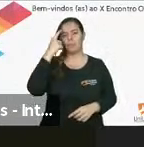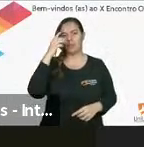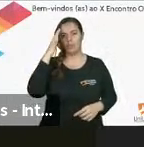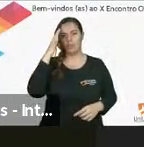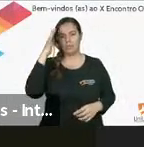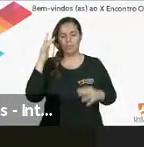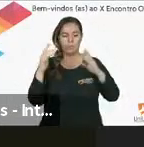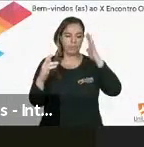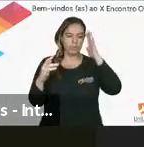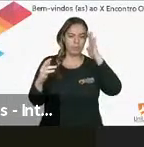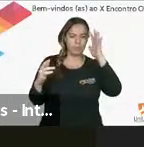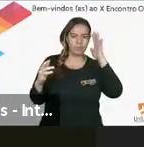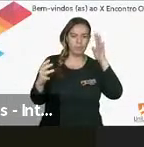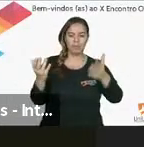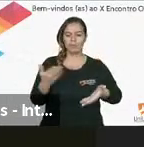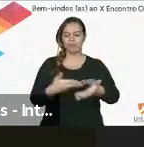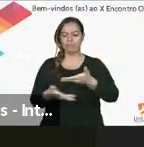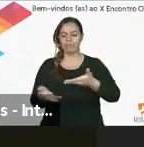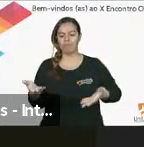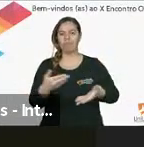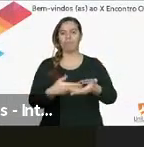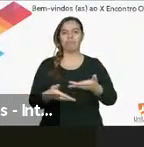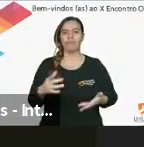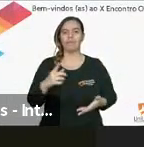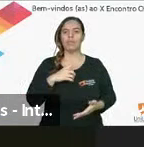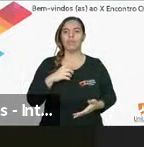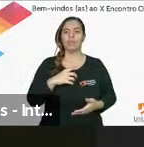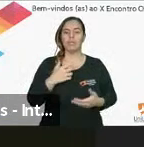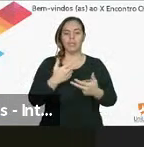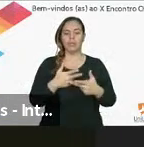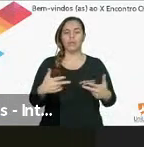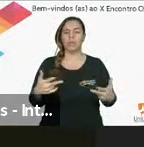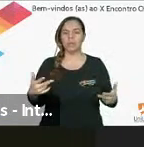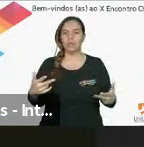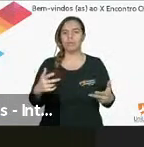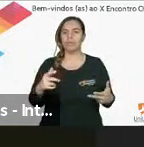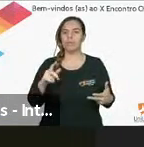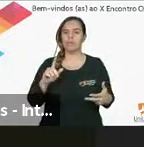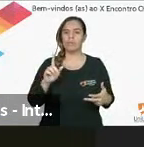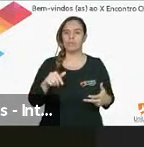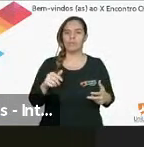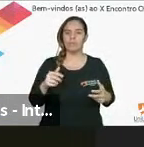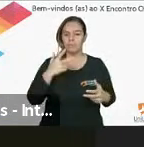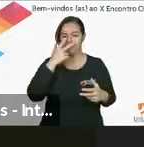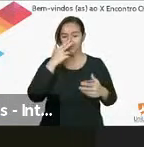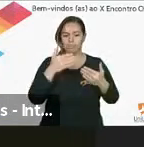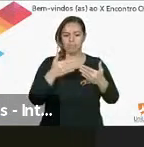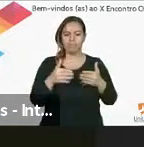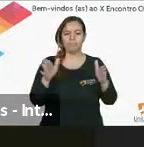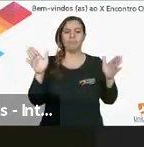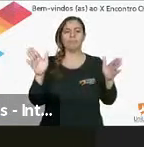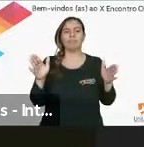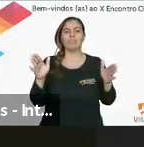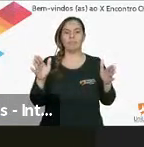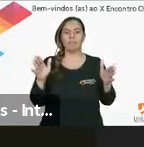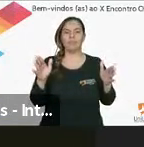dois, tem duas coisas que é uma questão que está ainda em aberto.